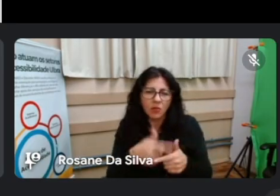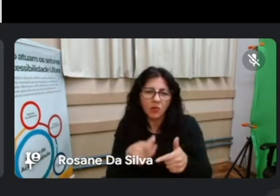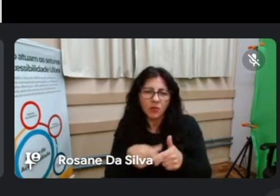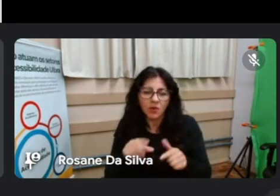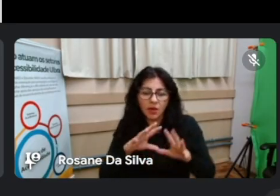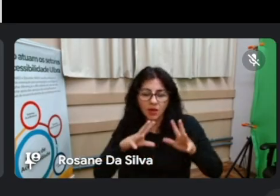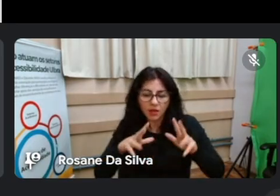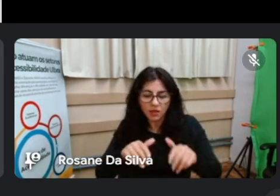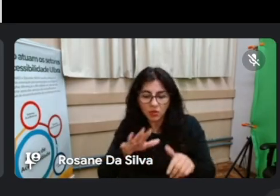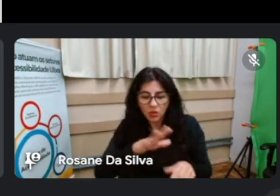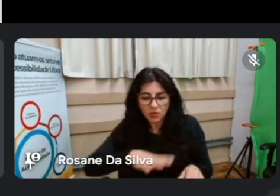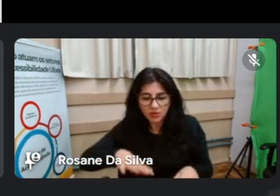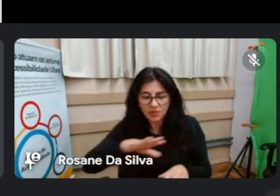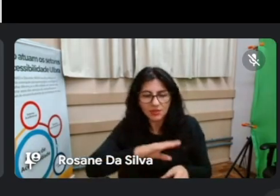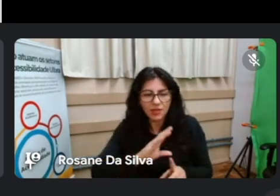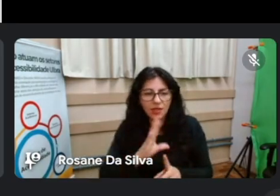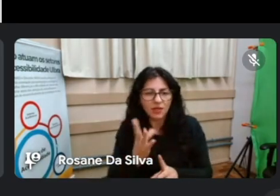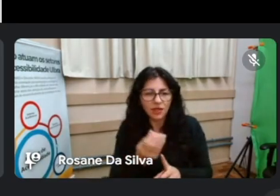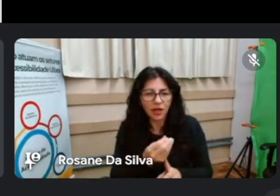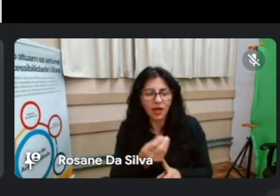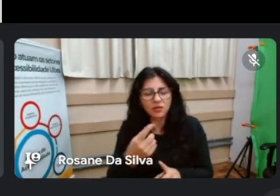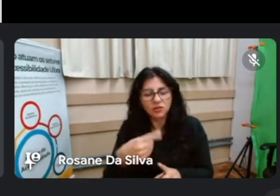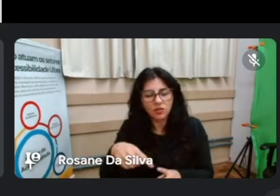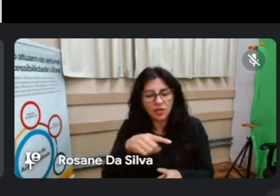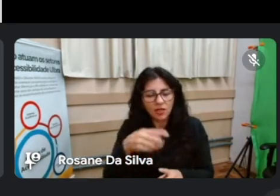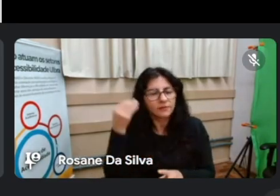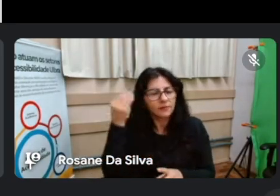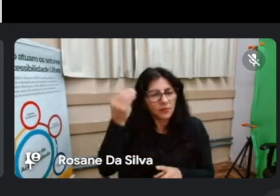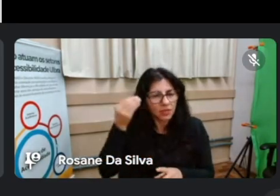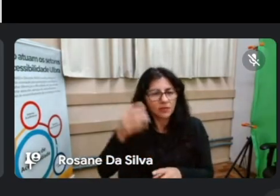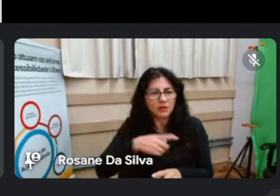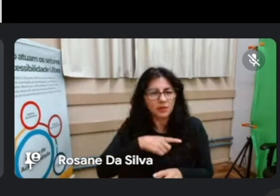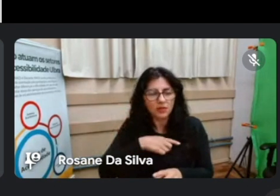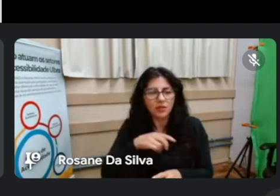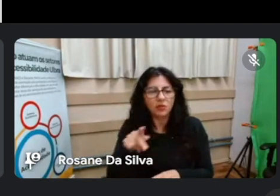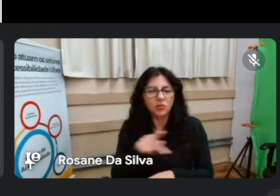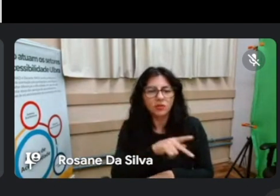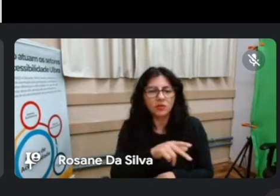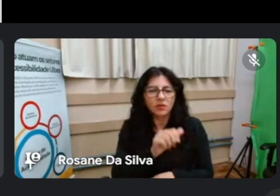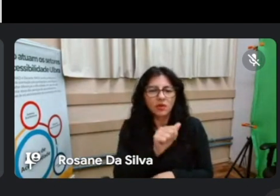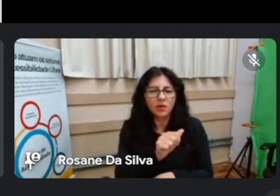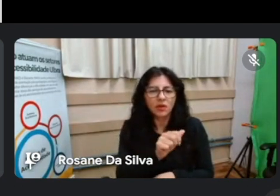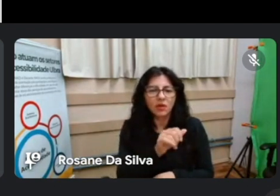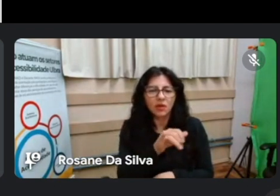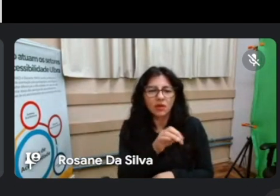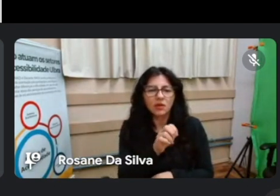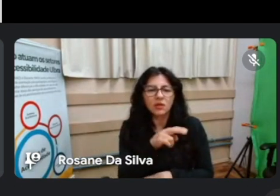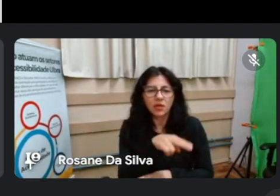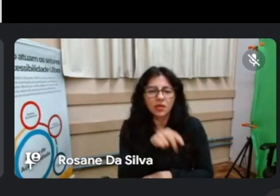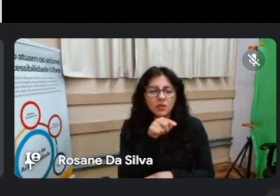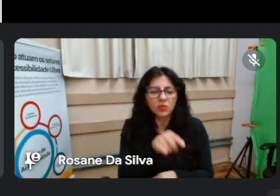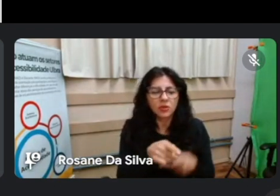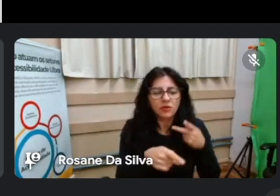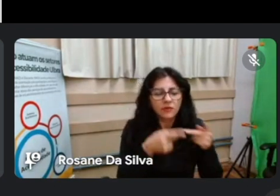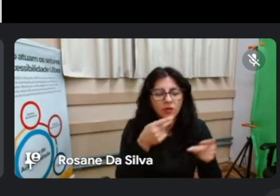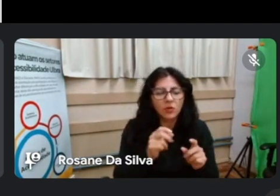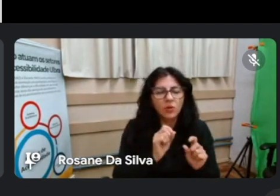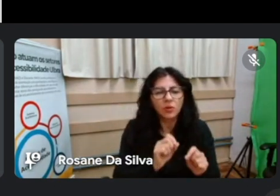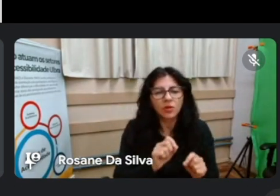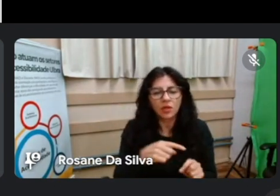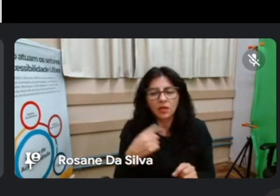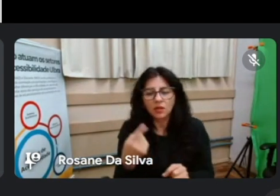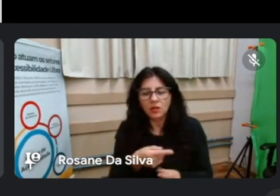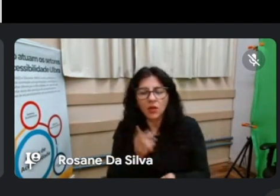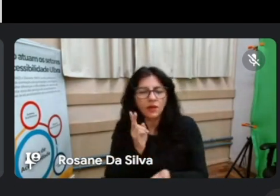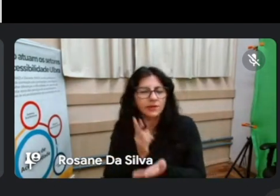experimentam né como o professor Airton mencionou ah a gente sempre vive tentando